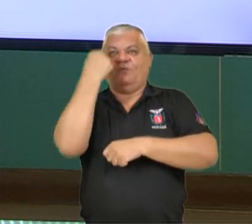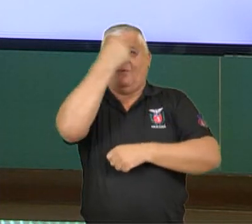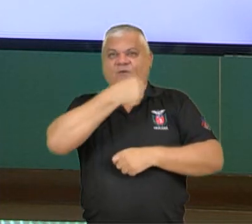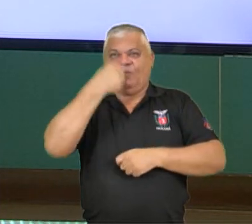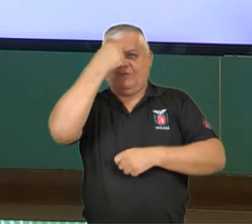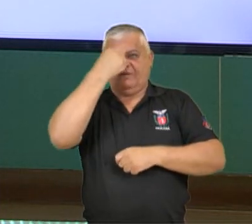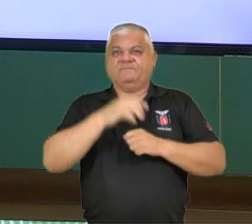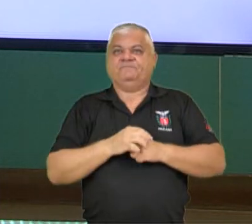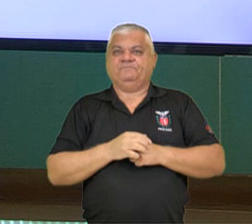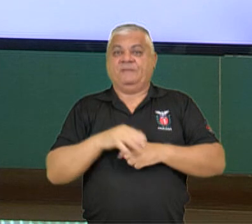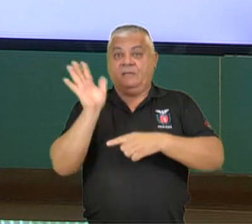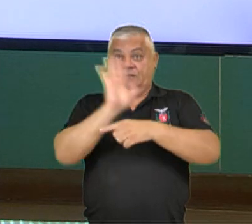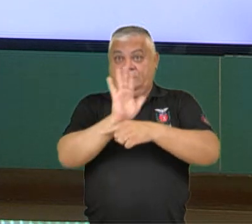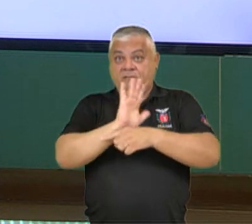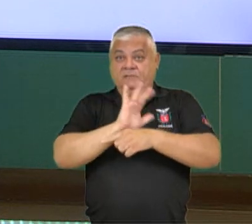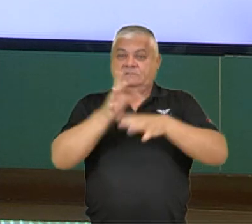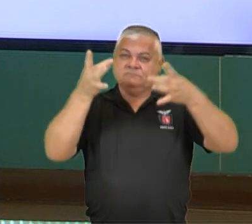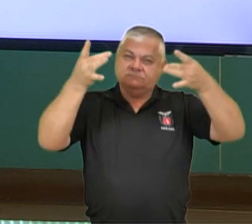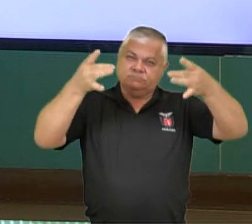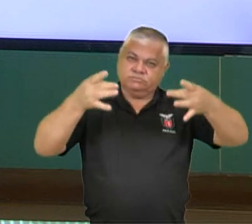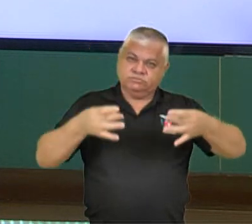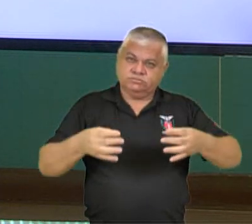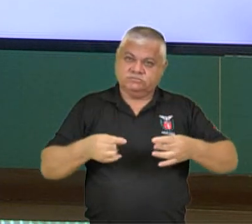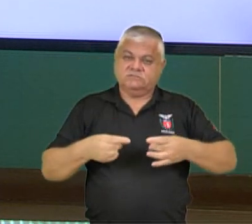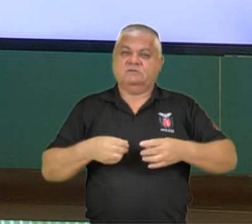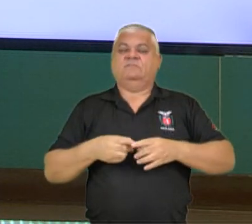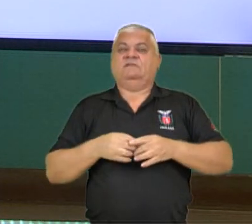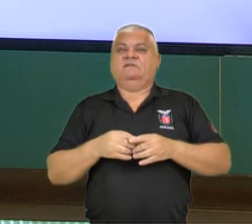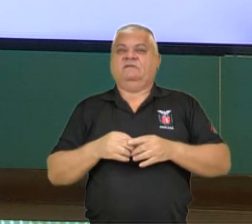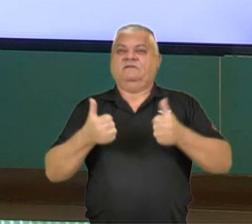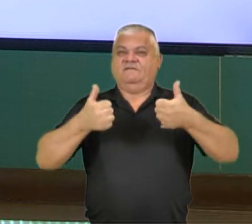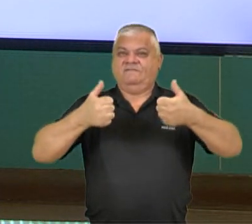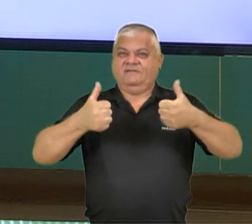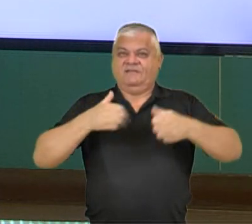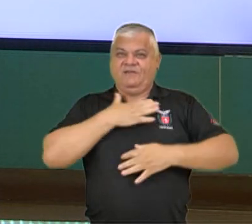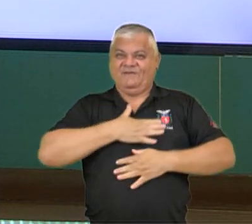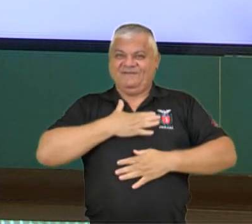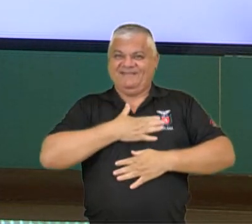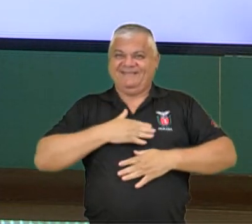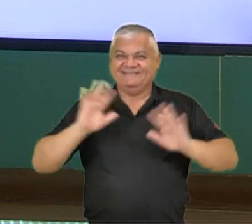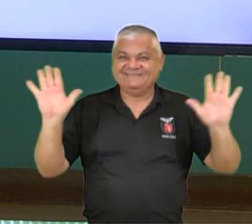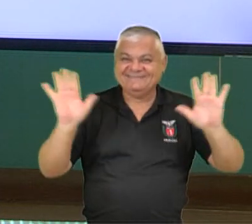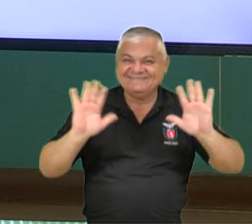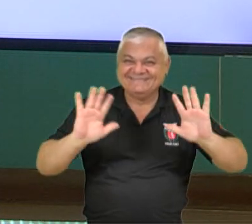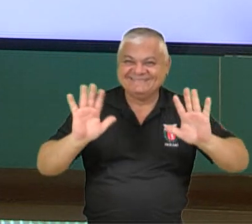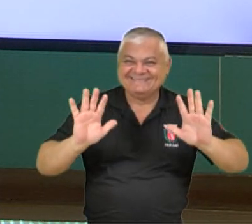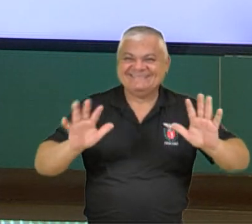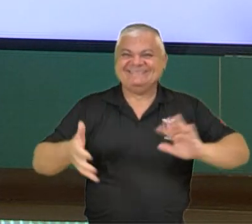Nesse vídeo falamos sobre grandezas físicas. Espero que vocês tenham gostado. Até breve!